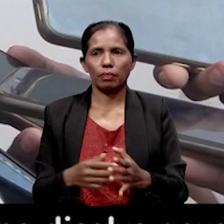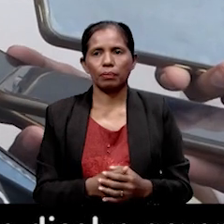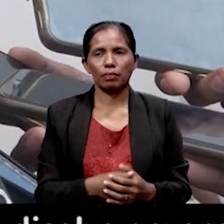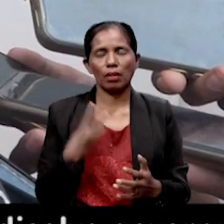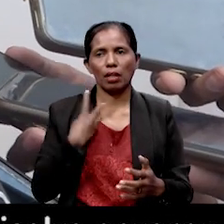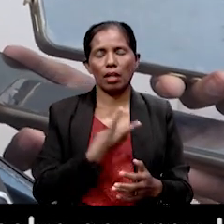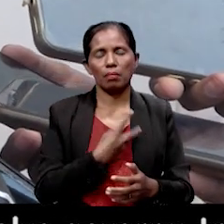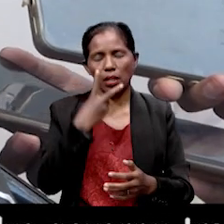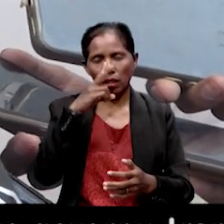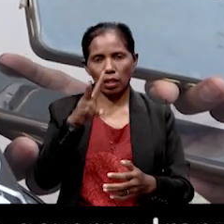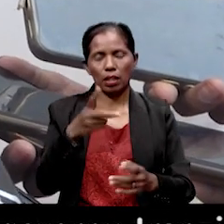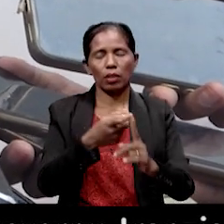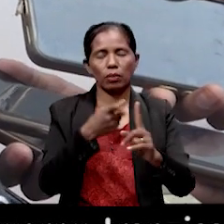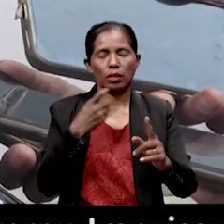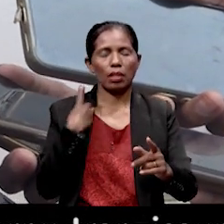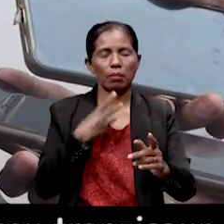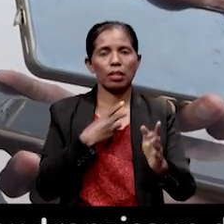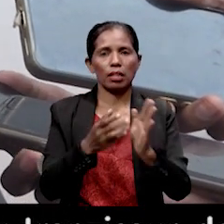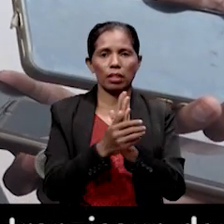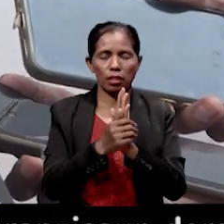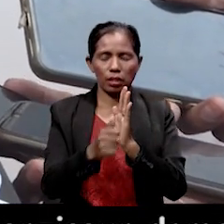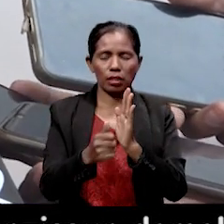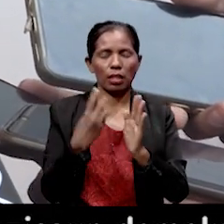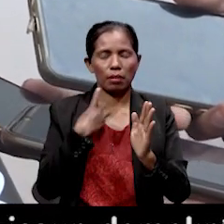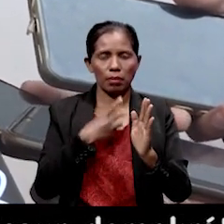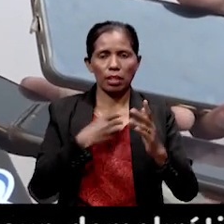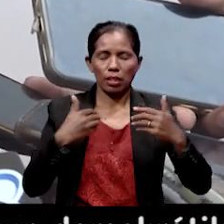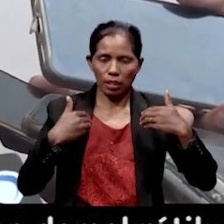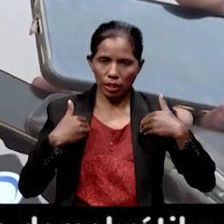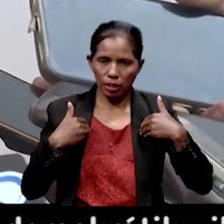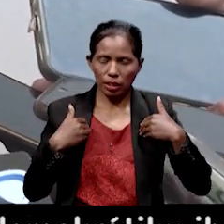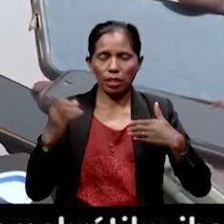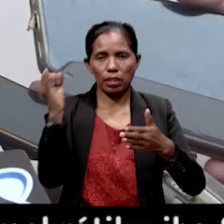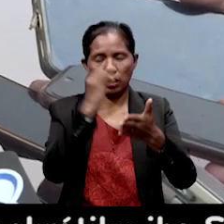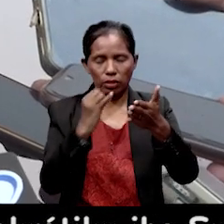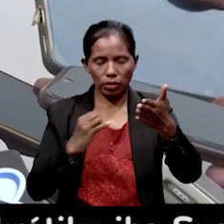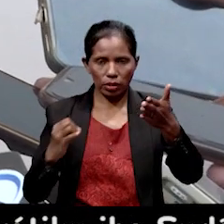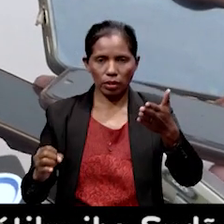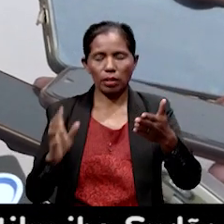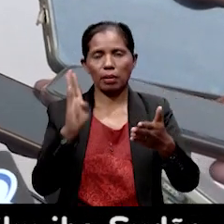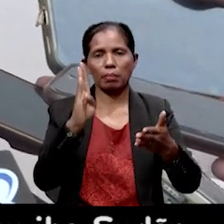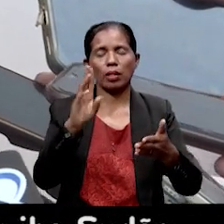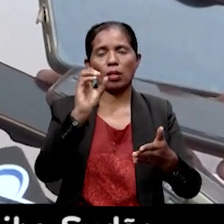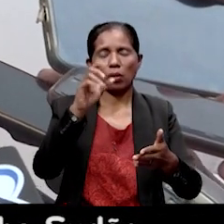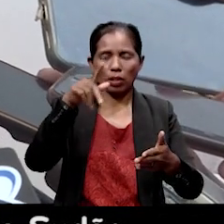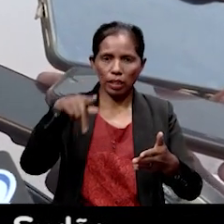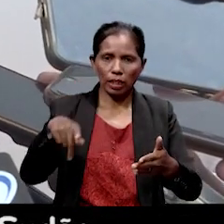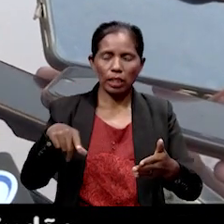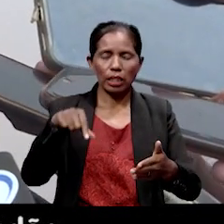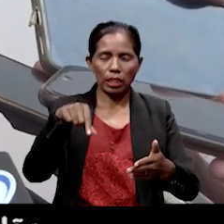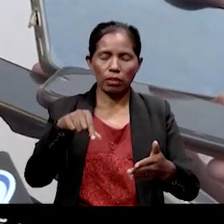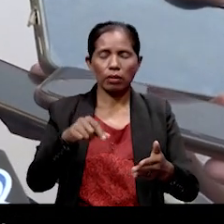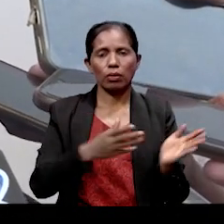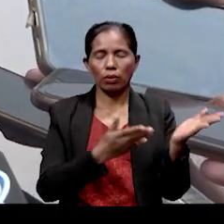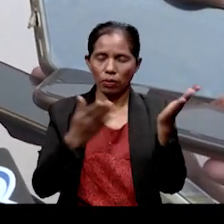hari to usi ami nia kapasidad makna tama ami nia engineer completo desenho bio kiu hatam hotona so ke infelizmente